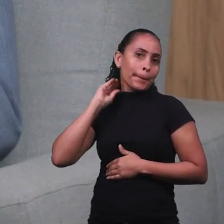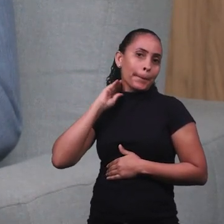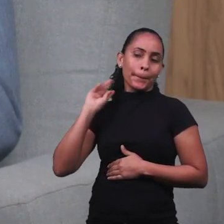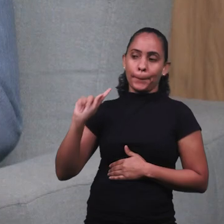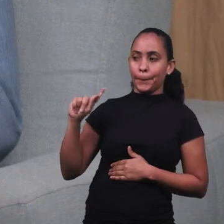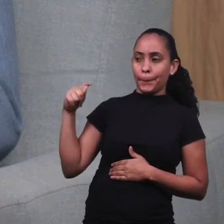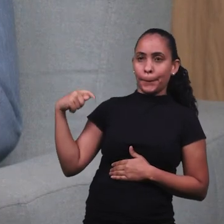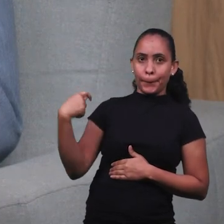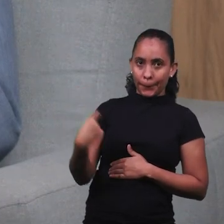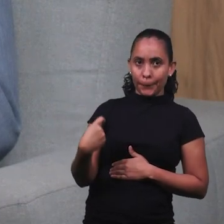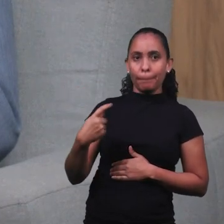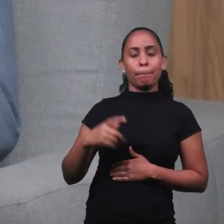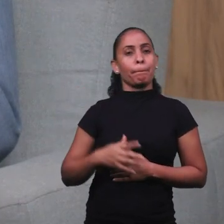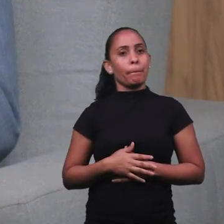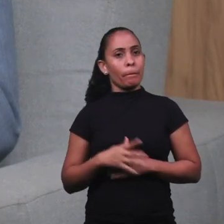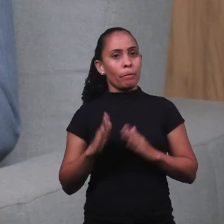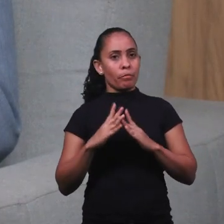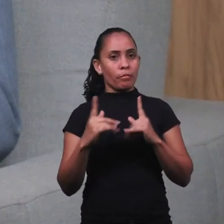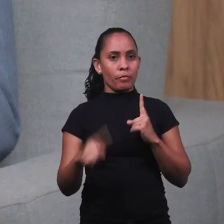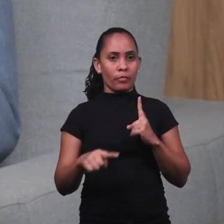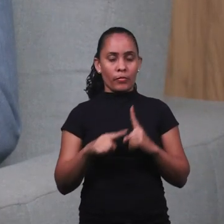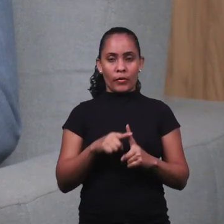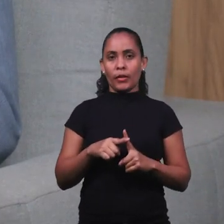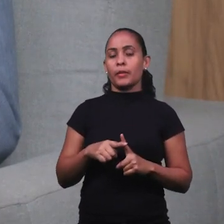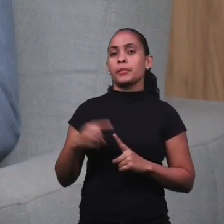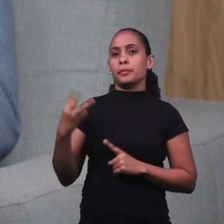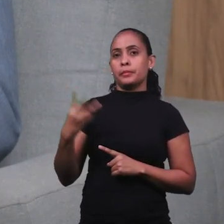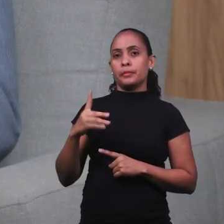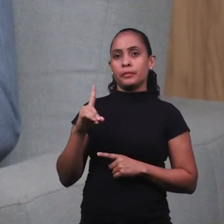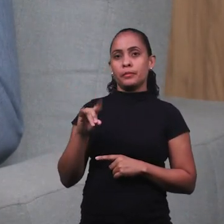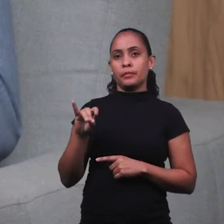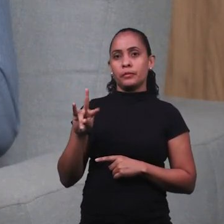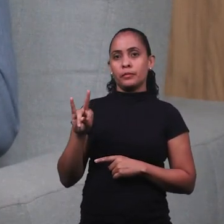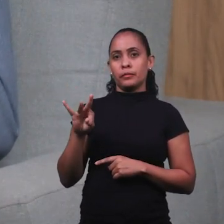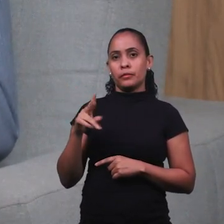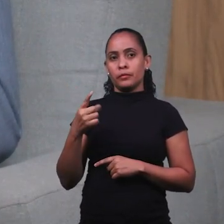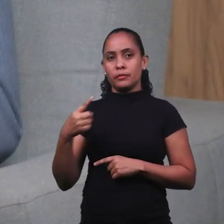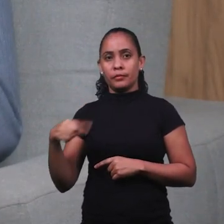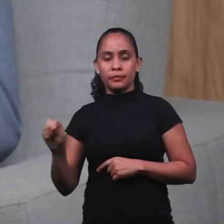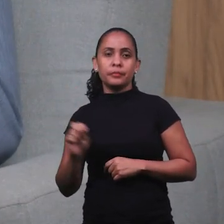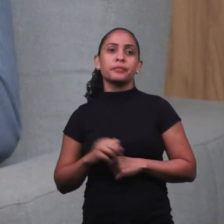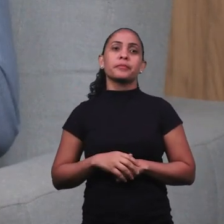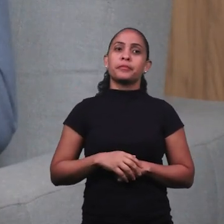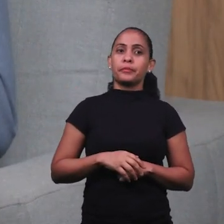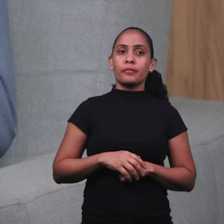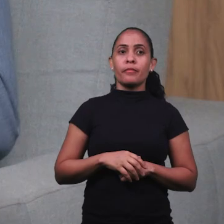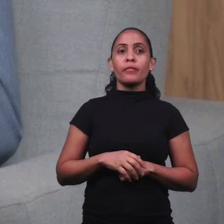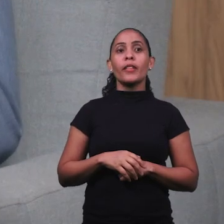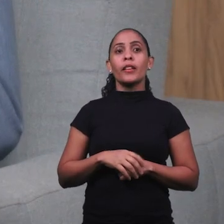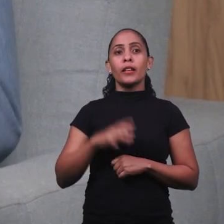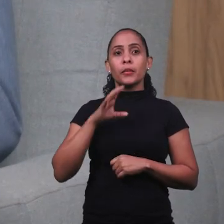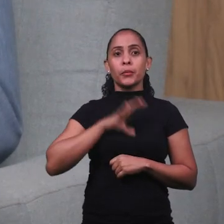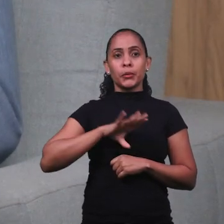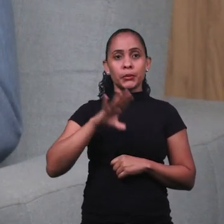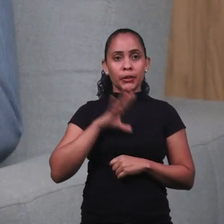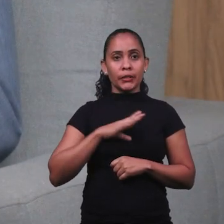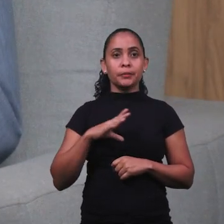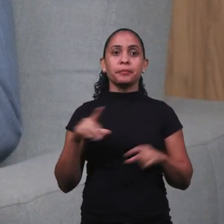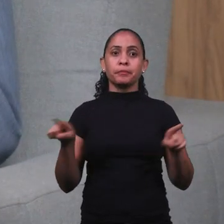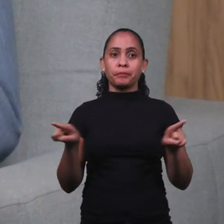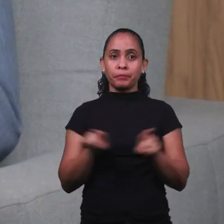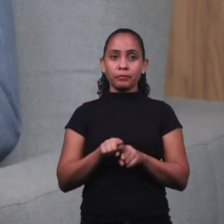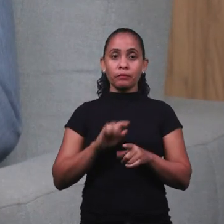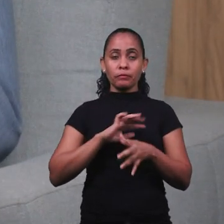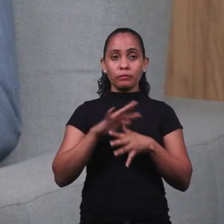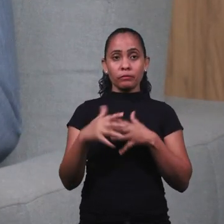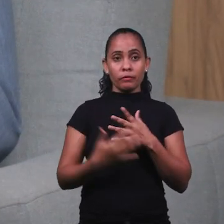ele que é pastor na Igreja Terceira Divisão em São Paulo e tem licenciatura em Letras, Libras,